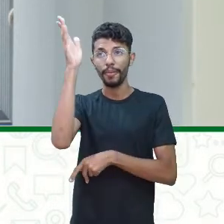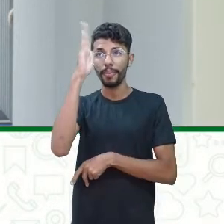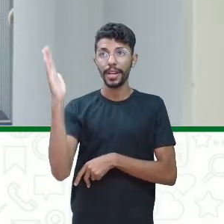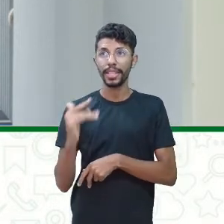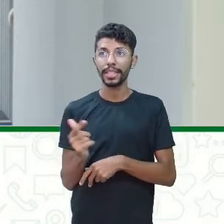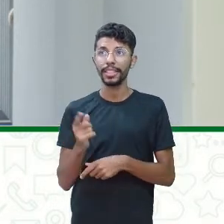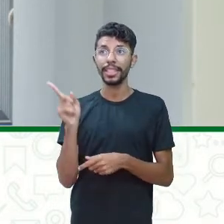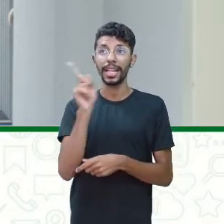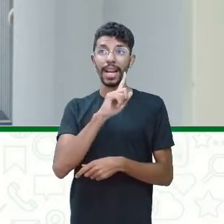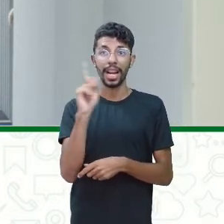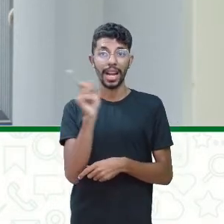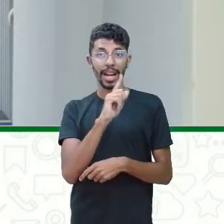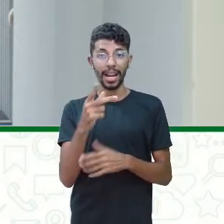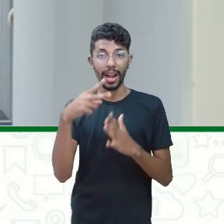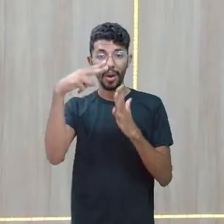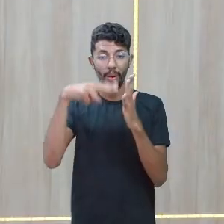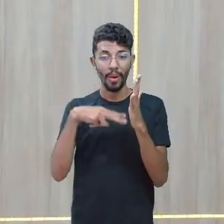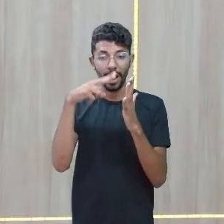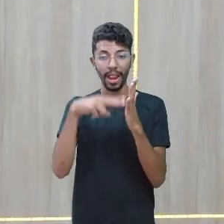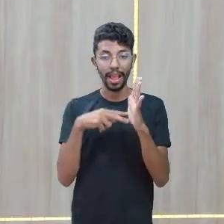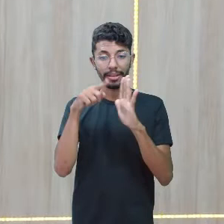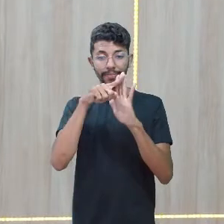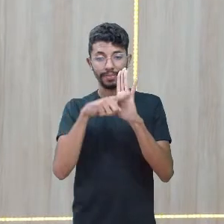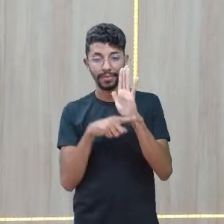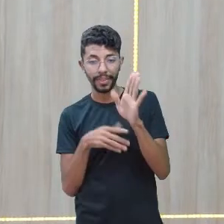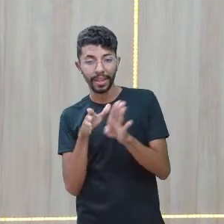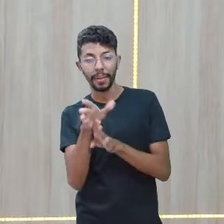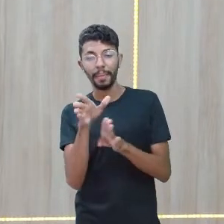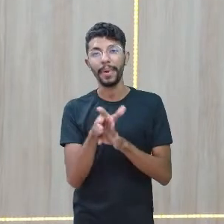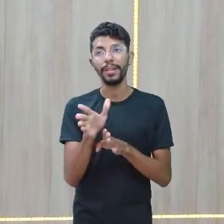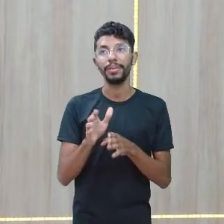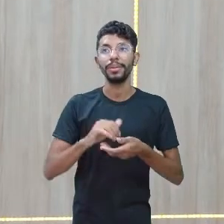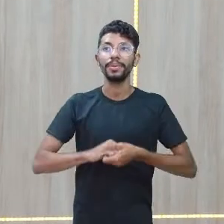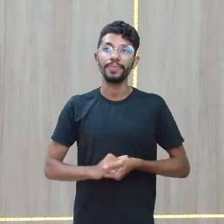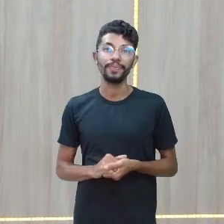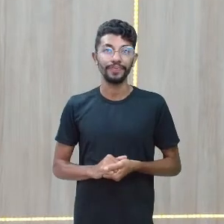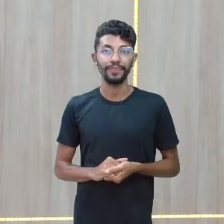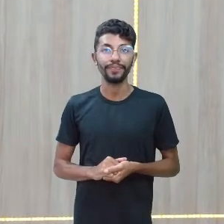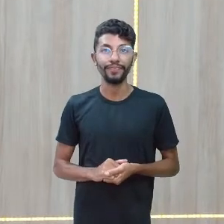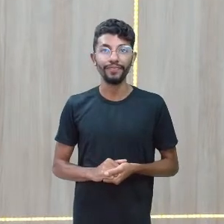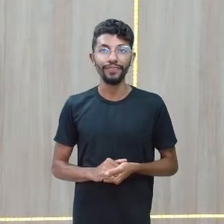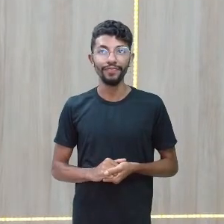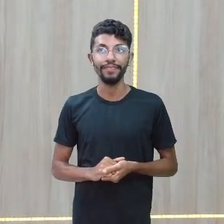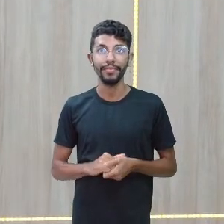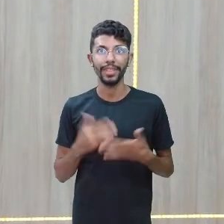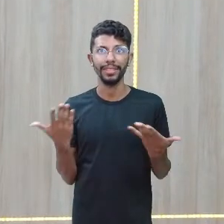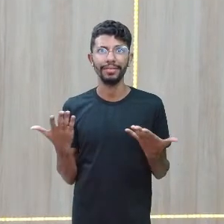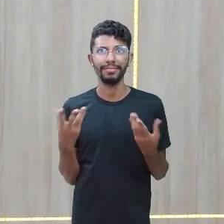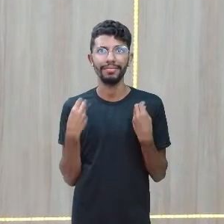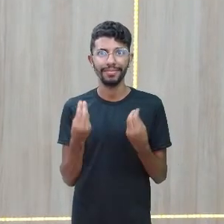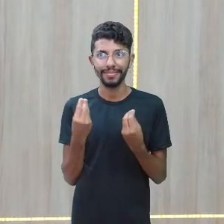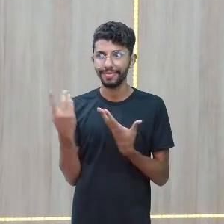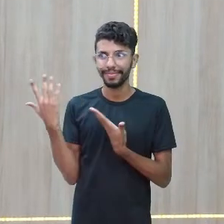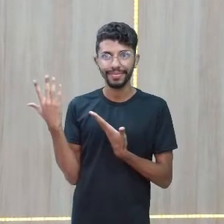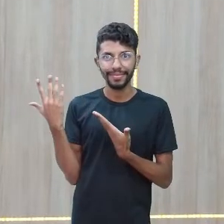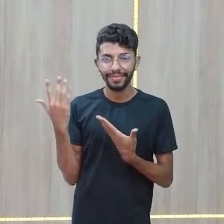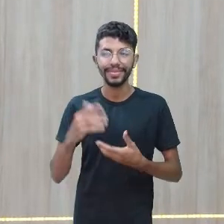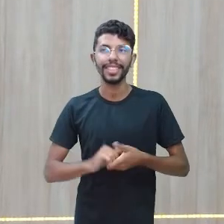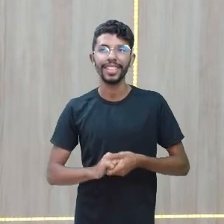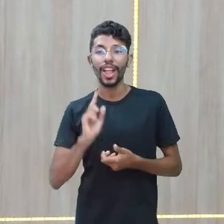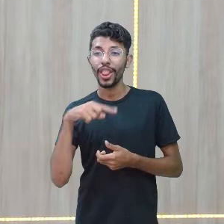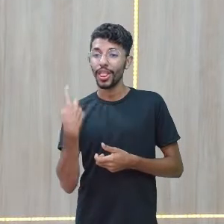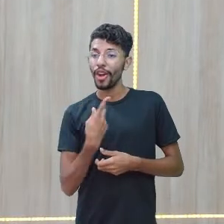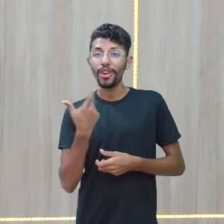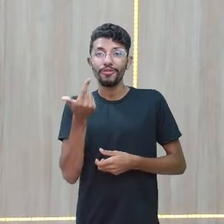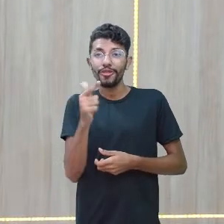read manual, ou seja, brasileiros não leem manual. Vê que loucura, gente. Nós não